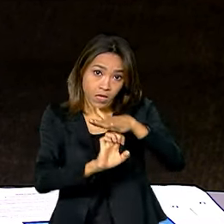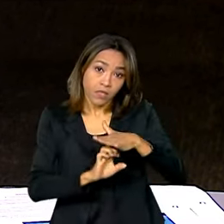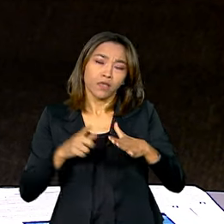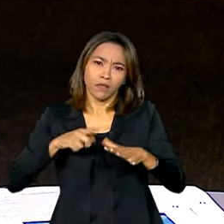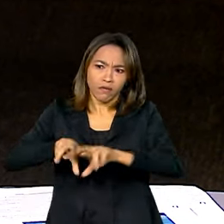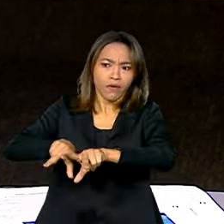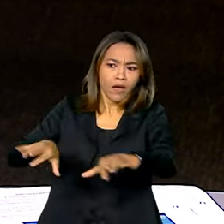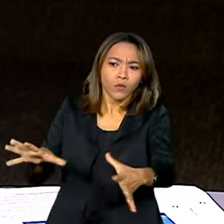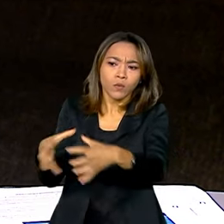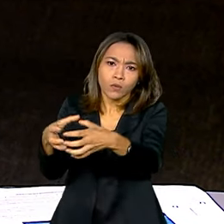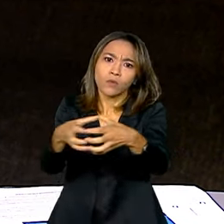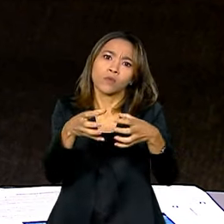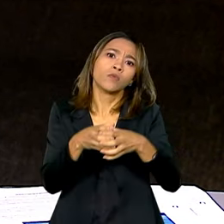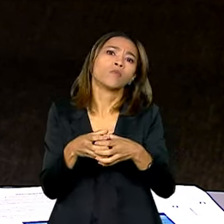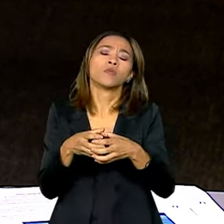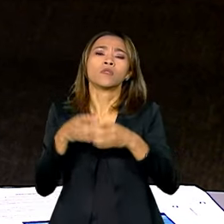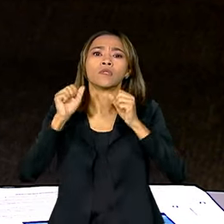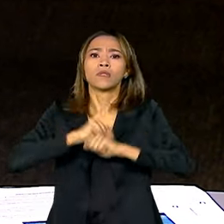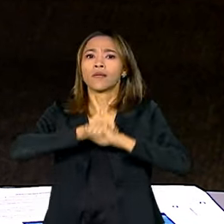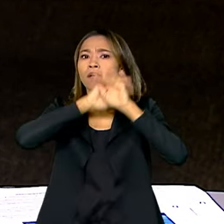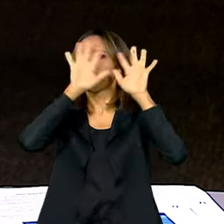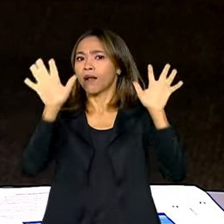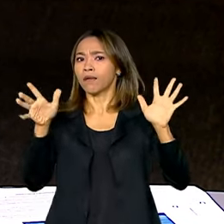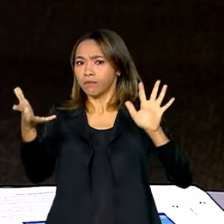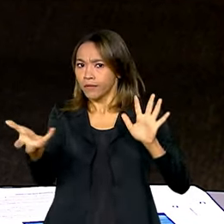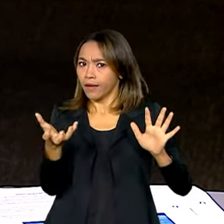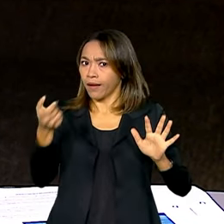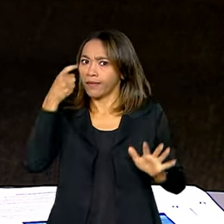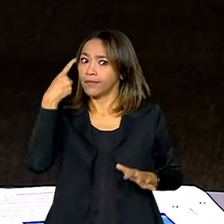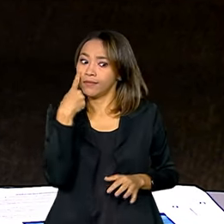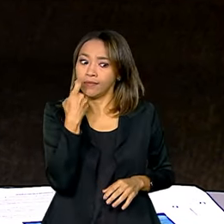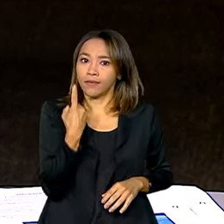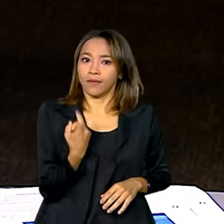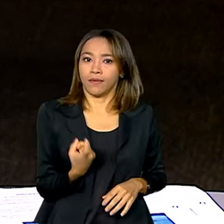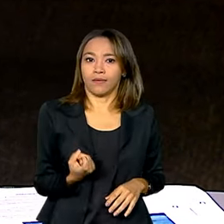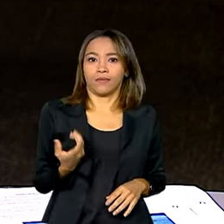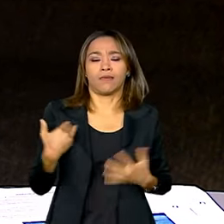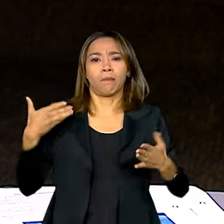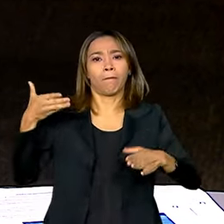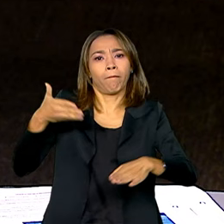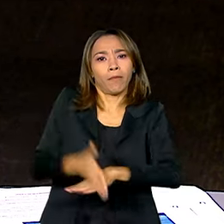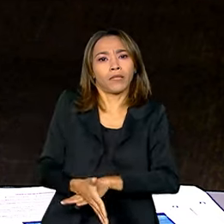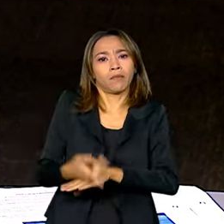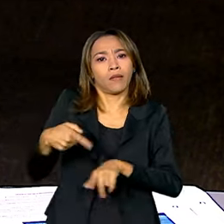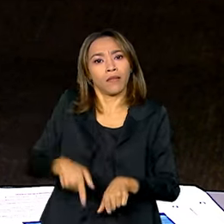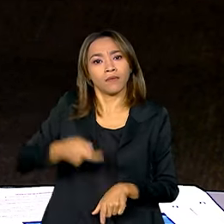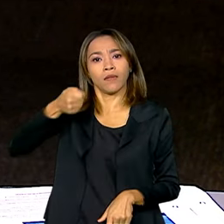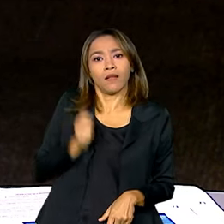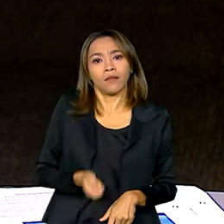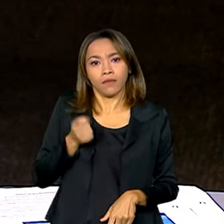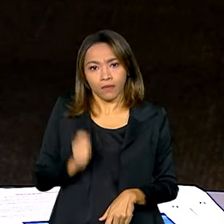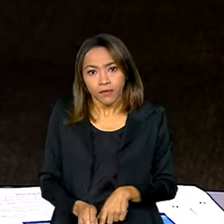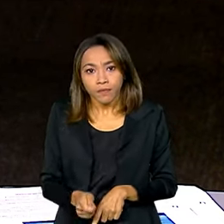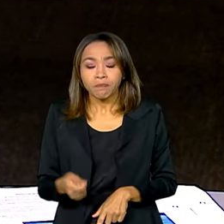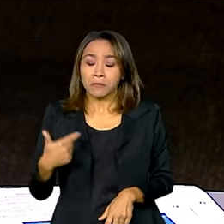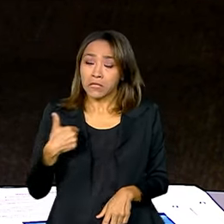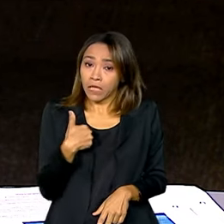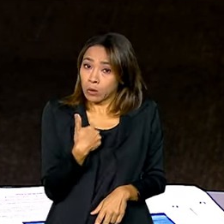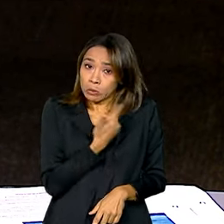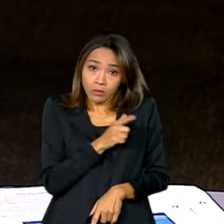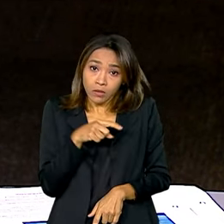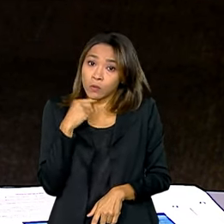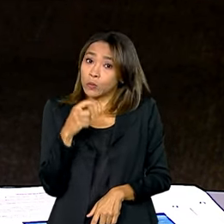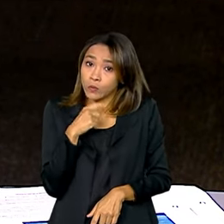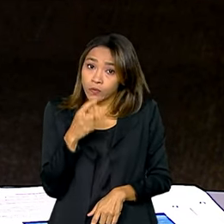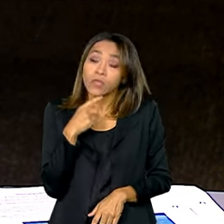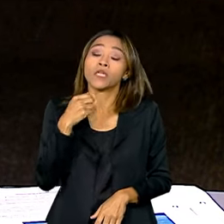grupos que de forma muito clara manifestam interesse de participar desse leilão que será feito. Eu não tenho dúvida de que no